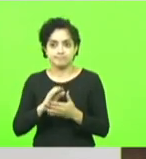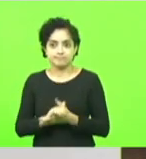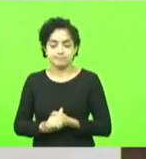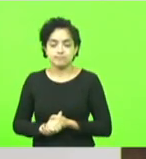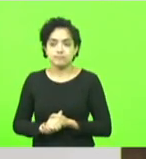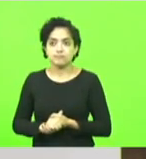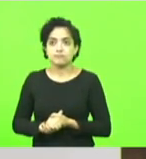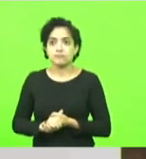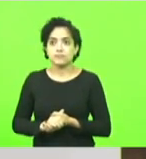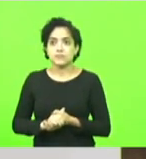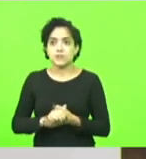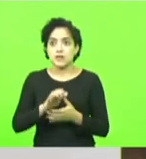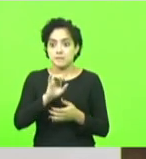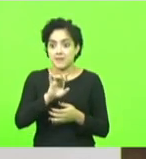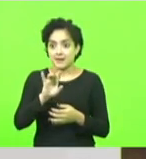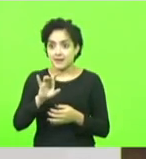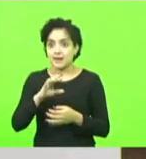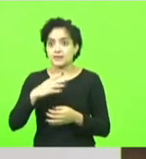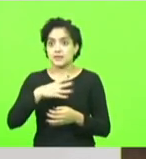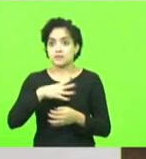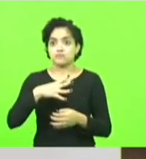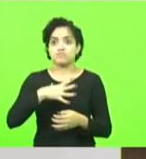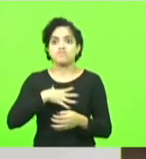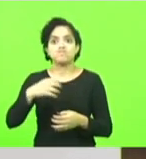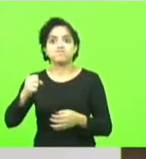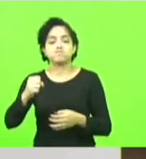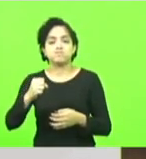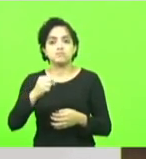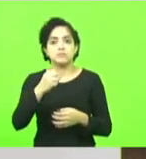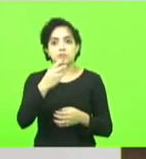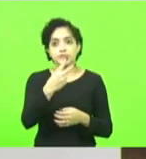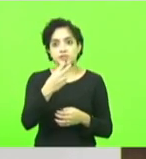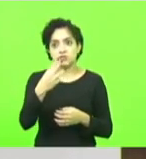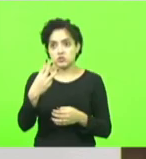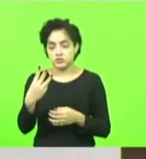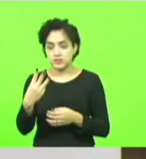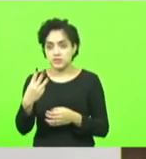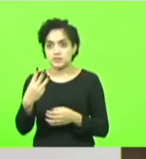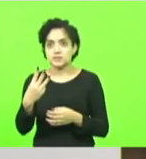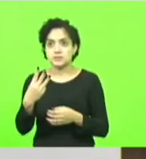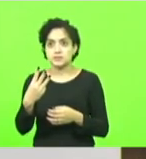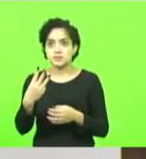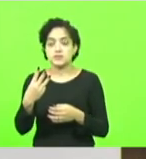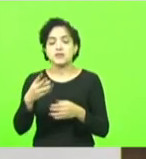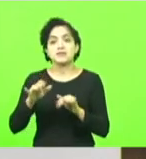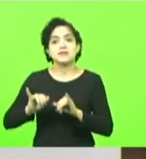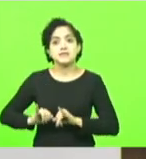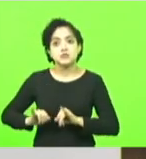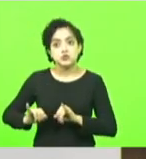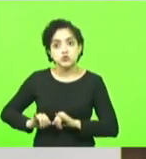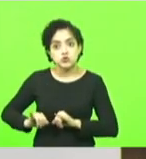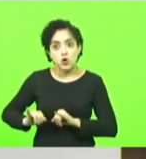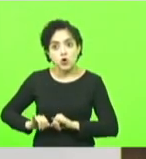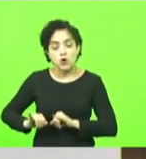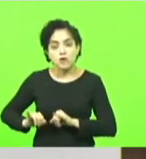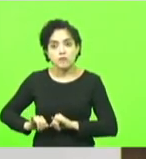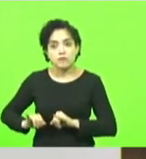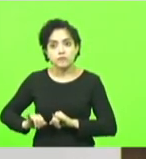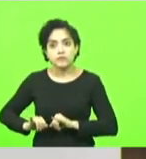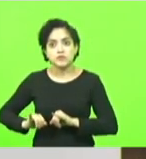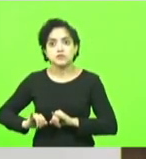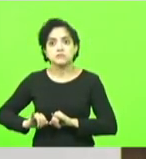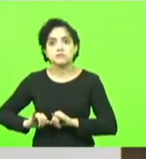Para cada suicídio, existe pelo menos 23 que sofrem e que são chamados